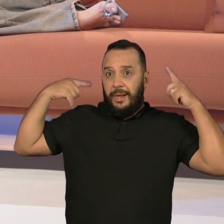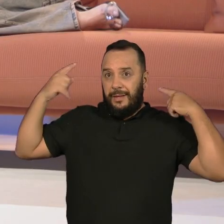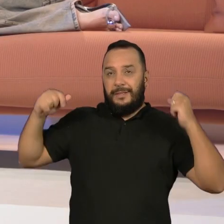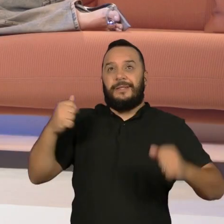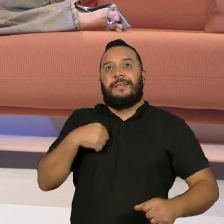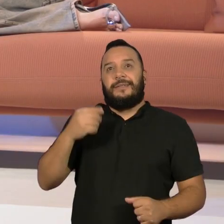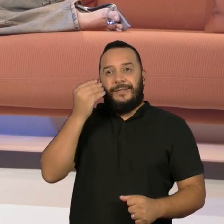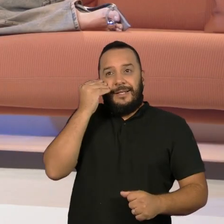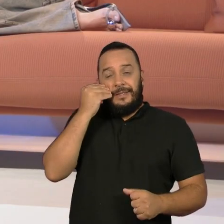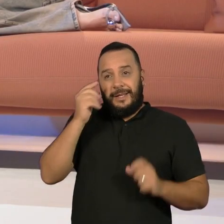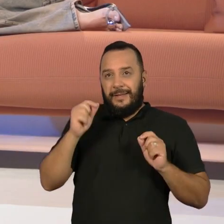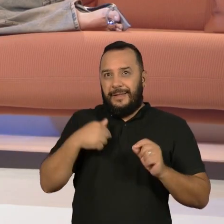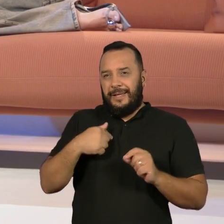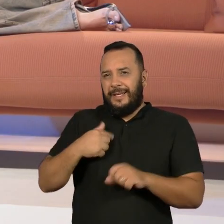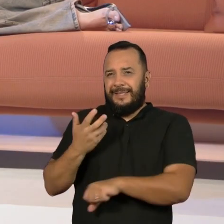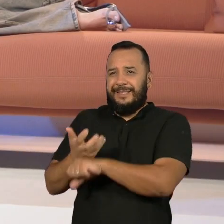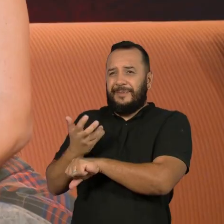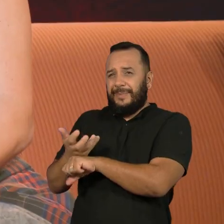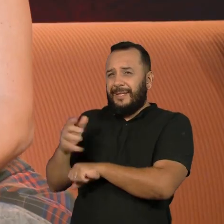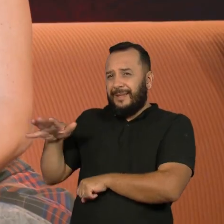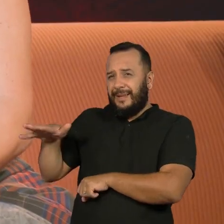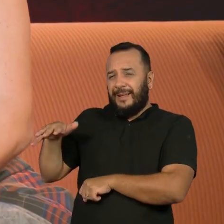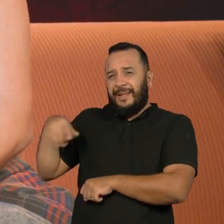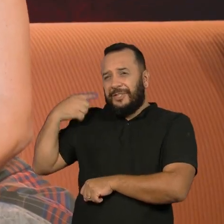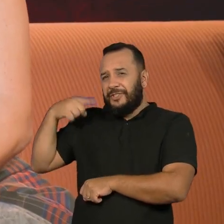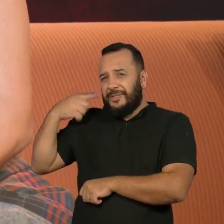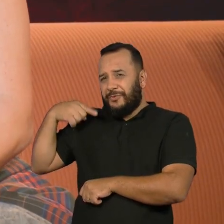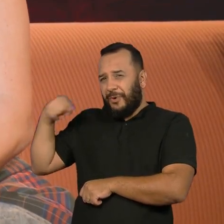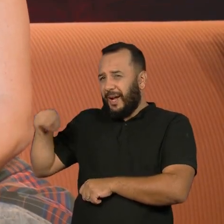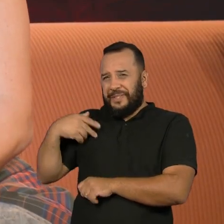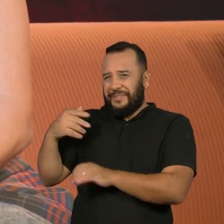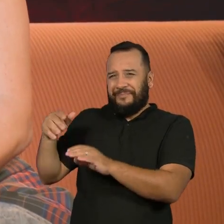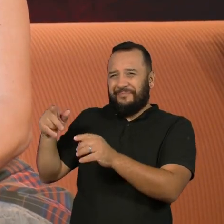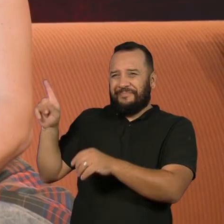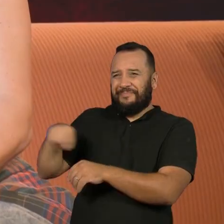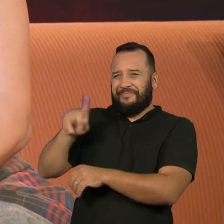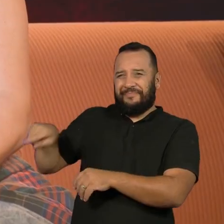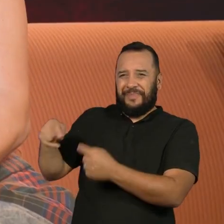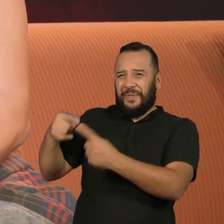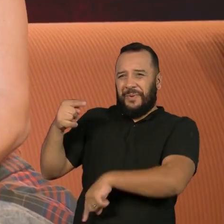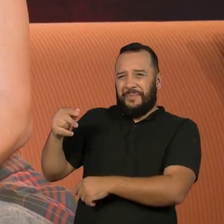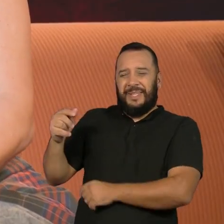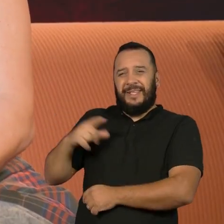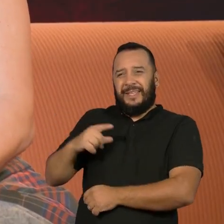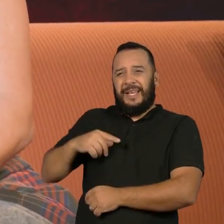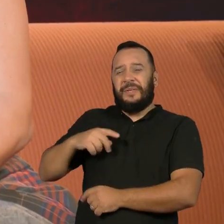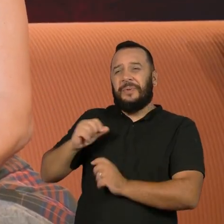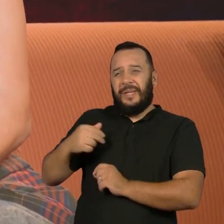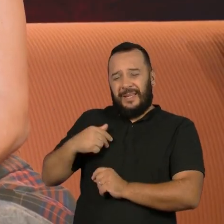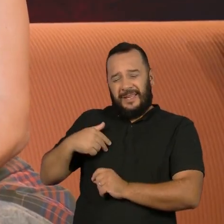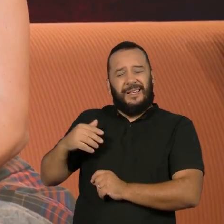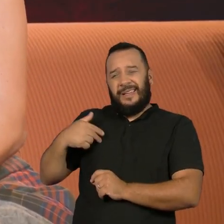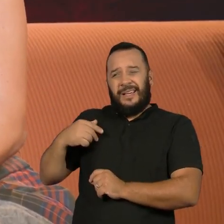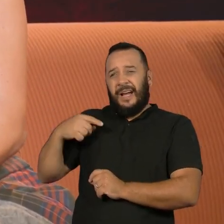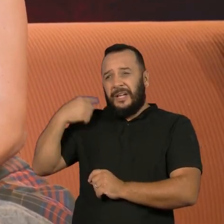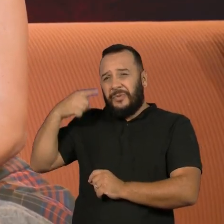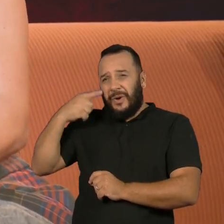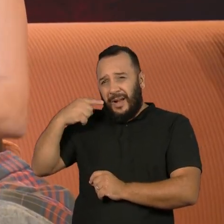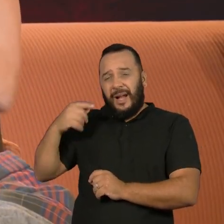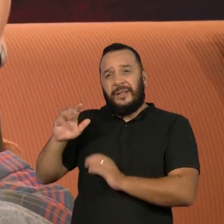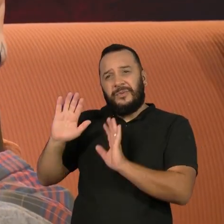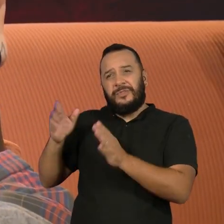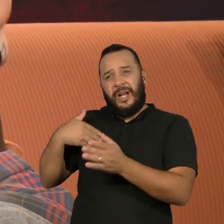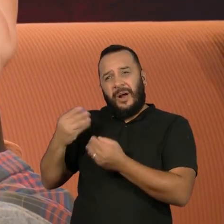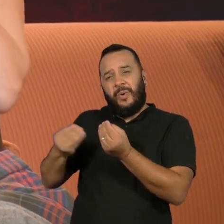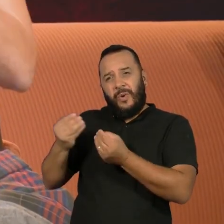puxar uma matéria de direito, achei chatíssimo. Falei assim, isso não é para mim, tipo, direito tributário. Eu falei, isso aqui não vai